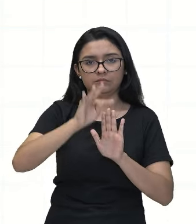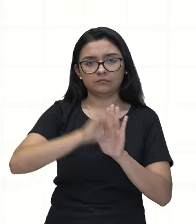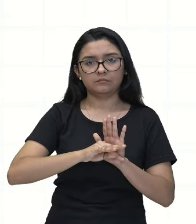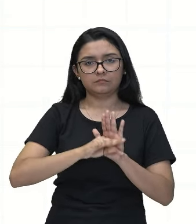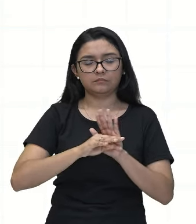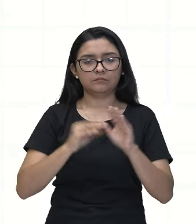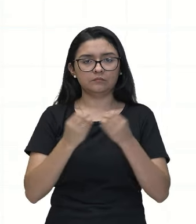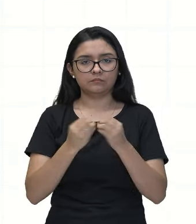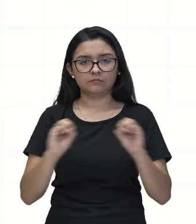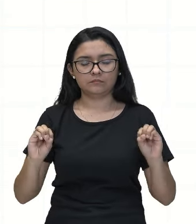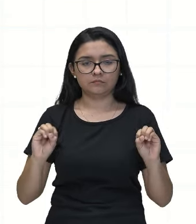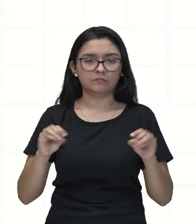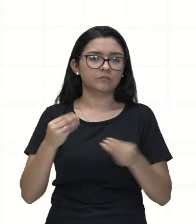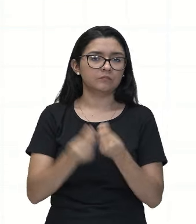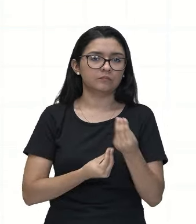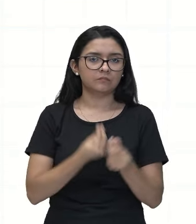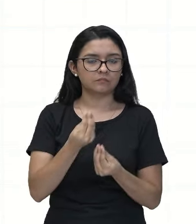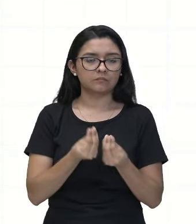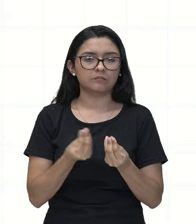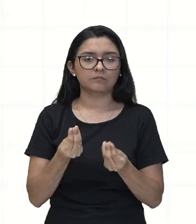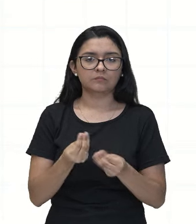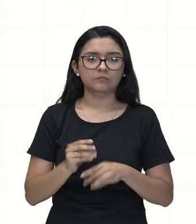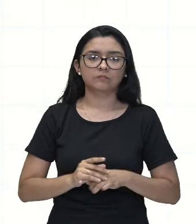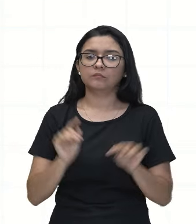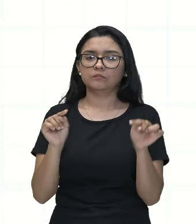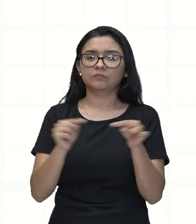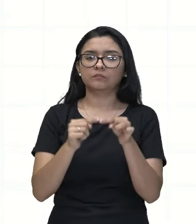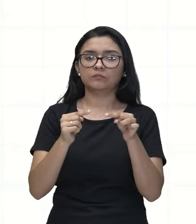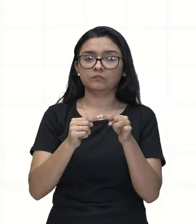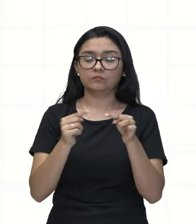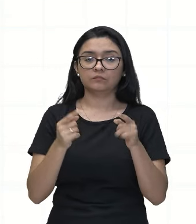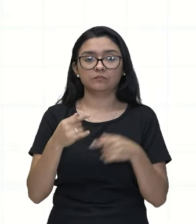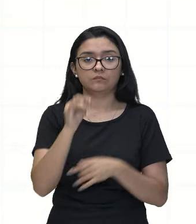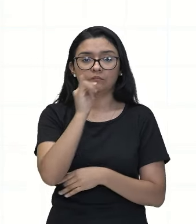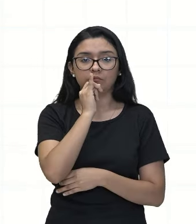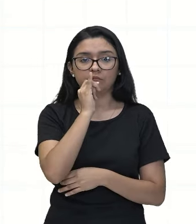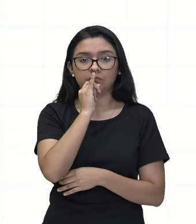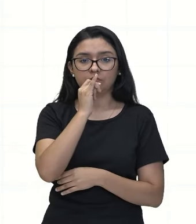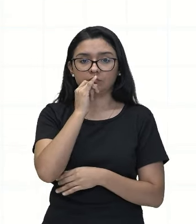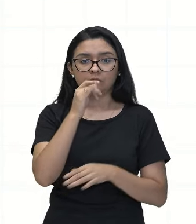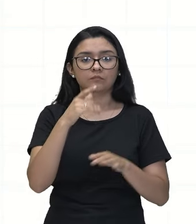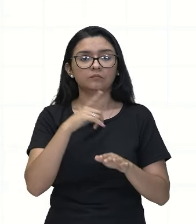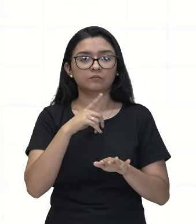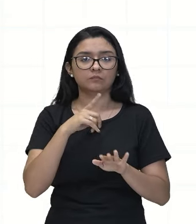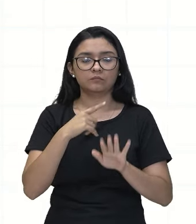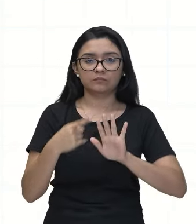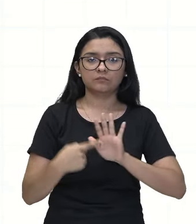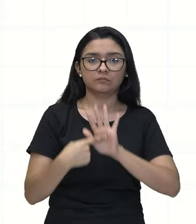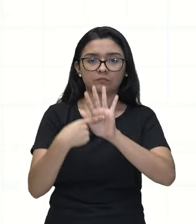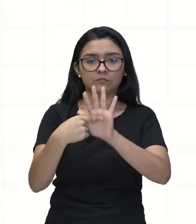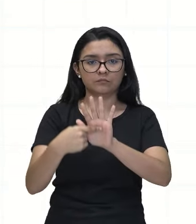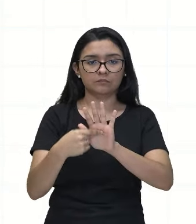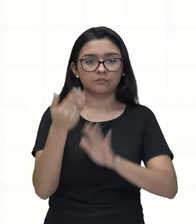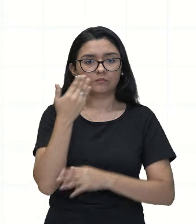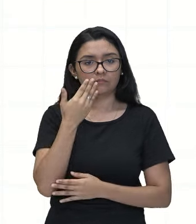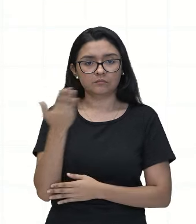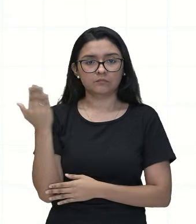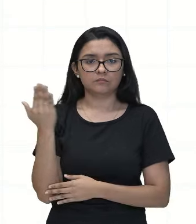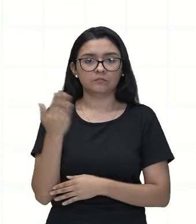Então como é que a gente pode fazer essa concordância e no exemplo e a gente tem um exemplo olha